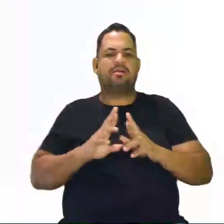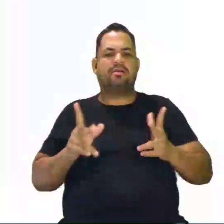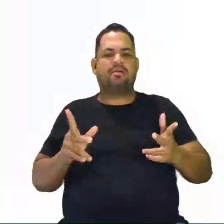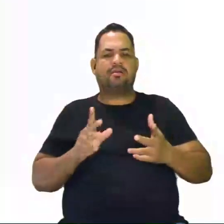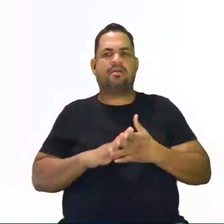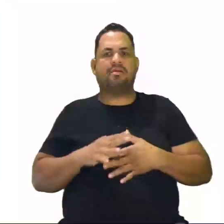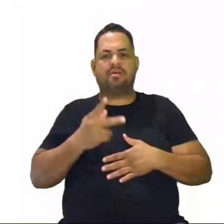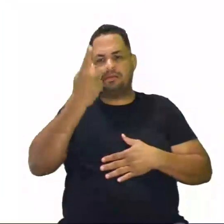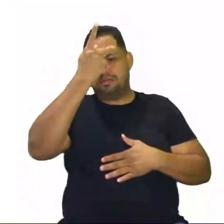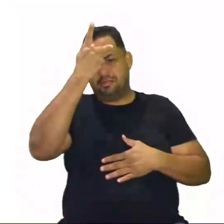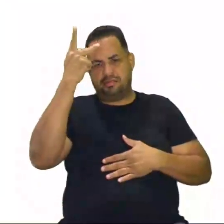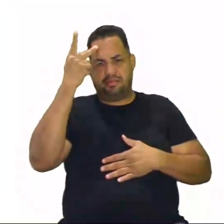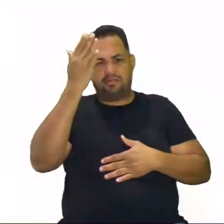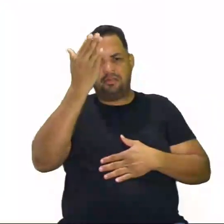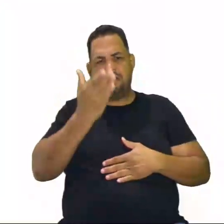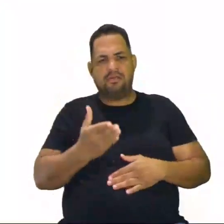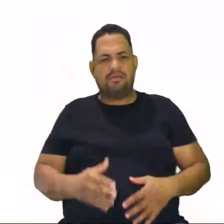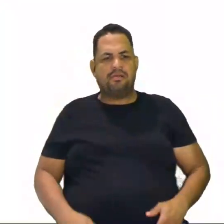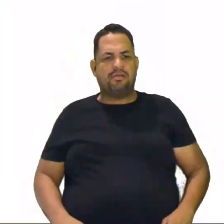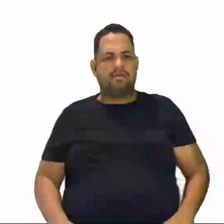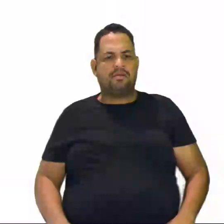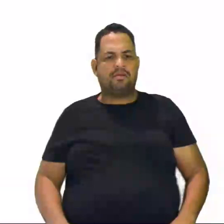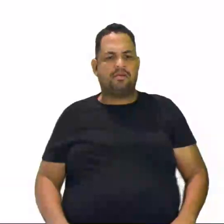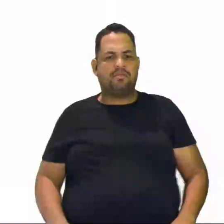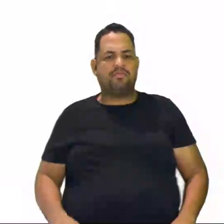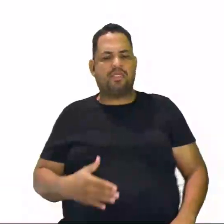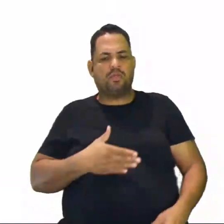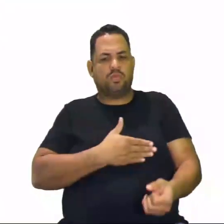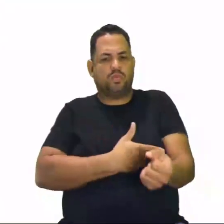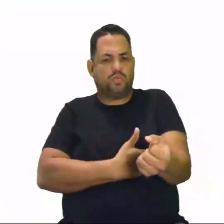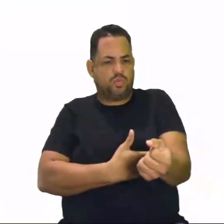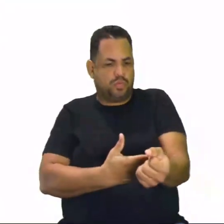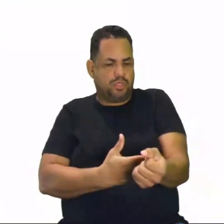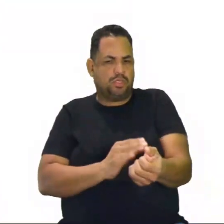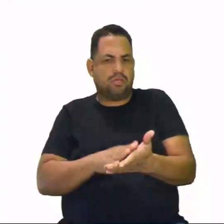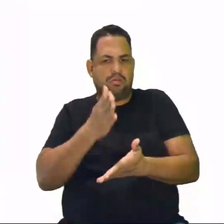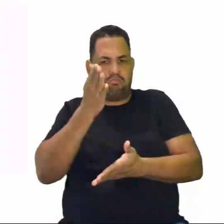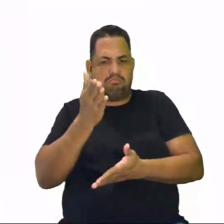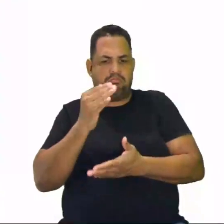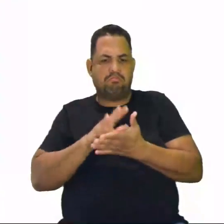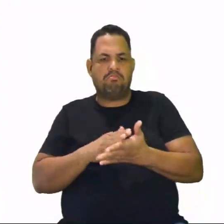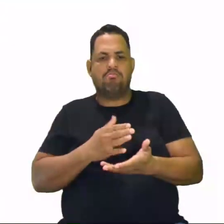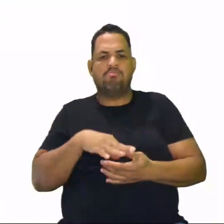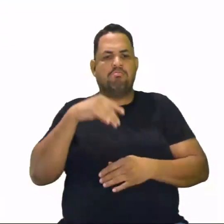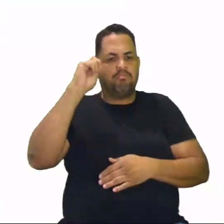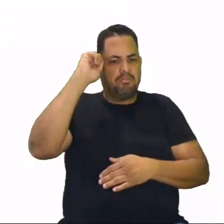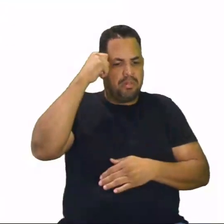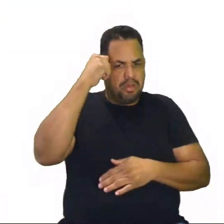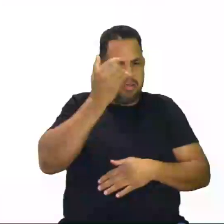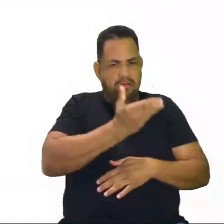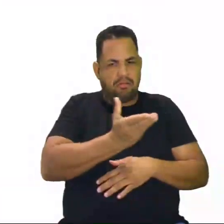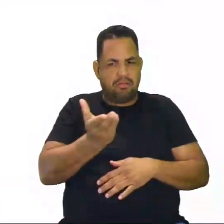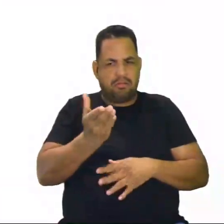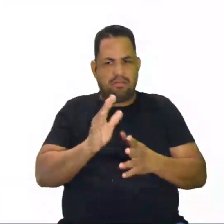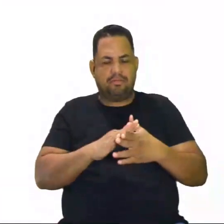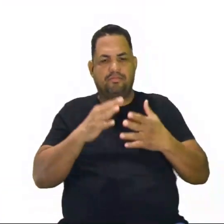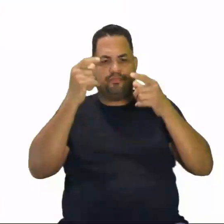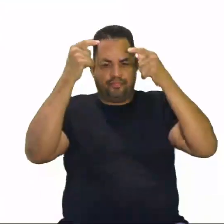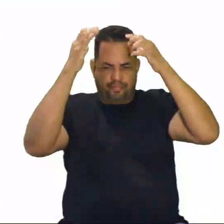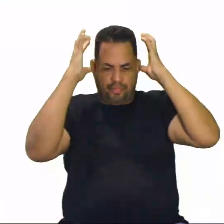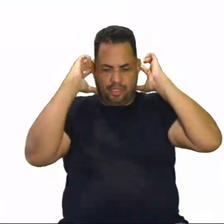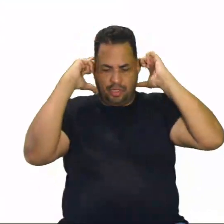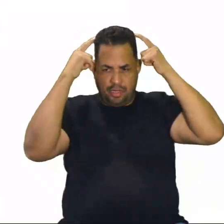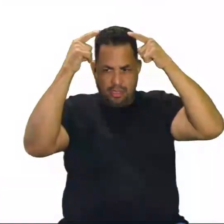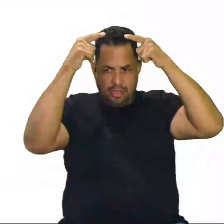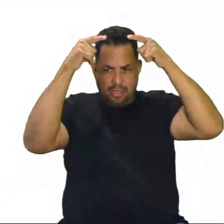as pessoas. Aí aqui cria o crânio do branco, aqui o crânio do negro, e isso para eles era